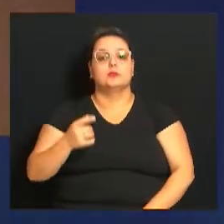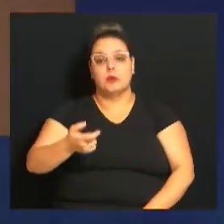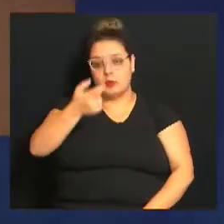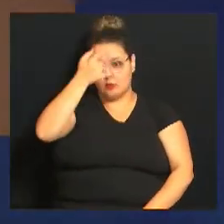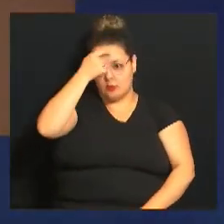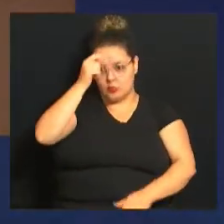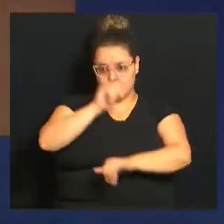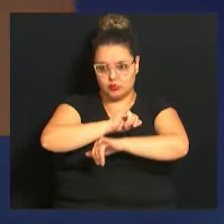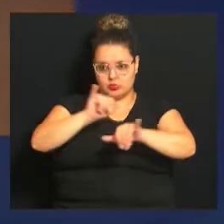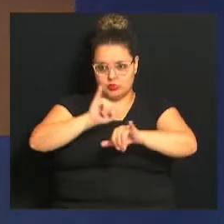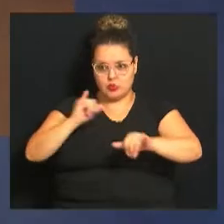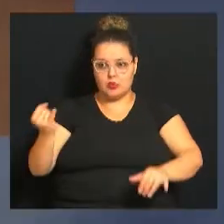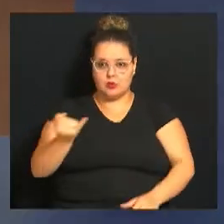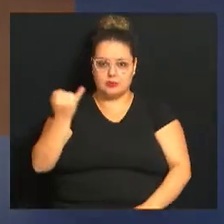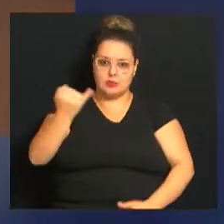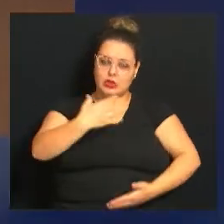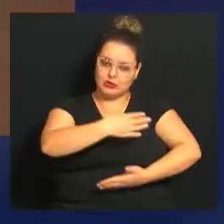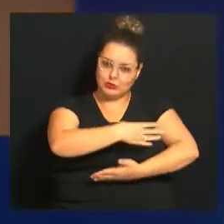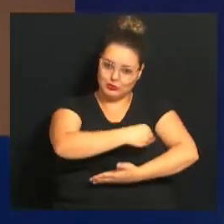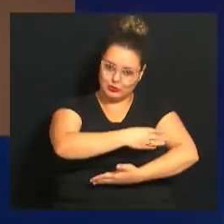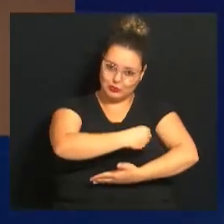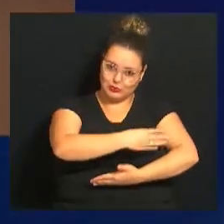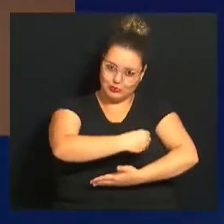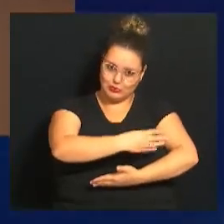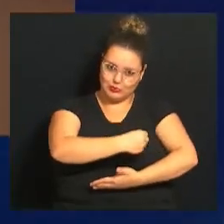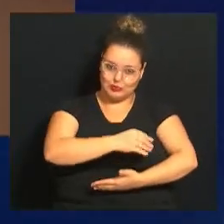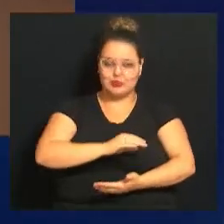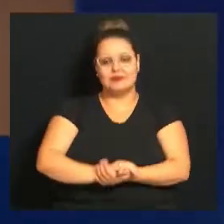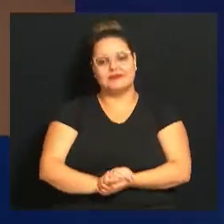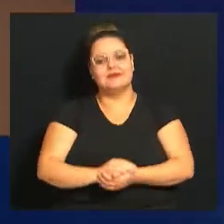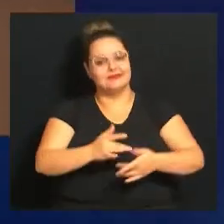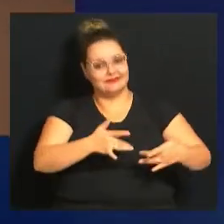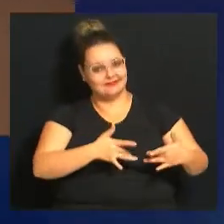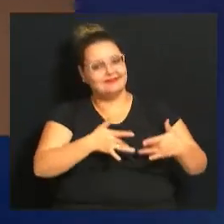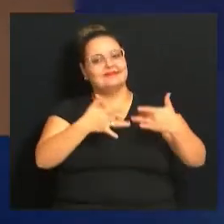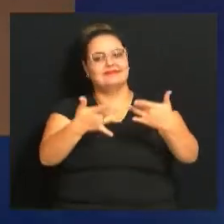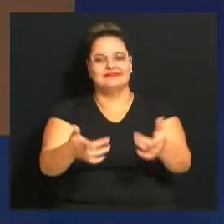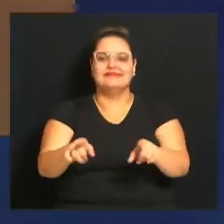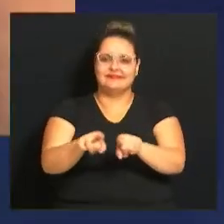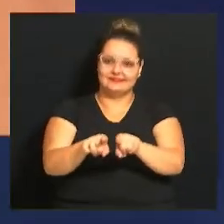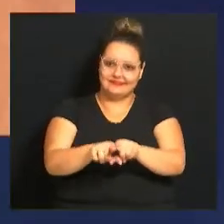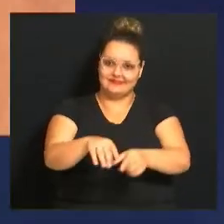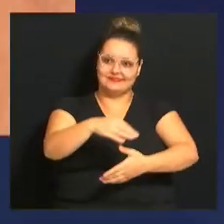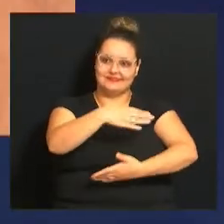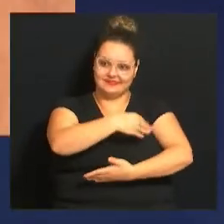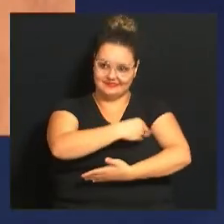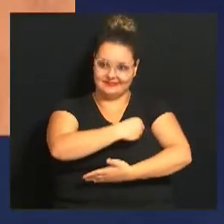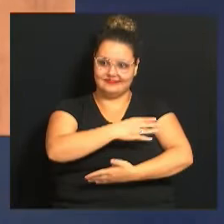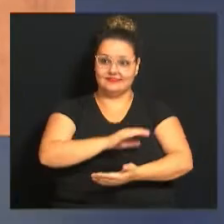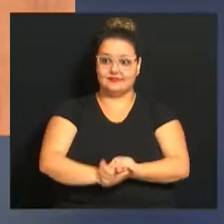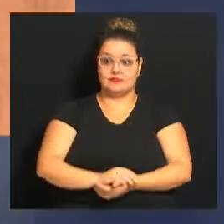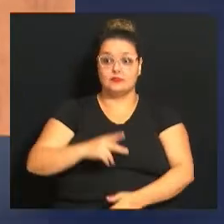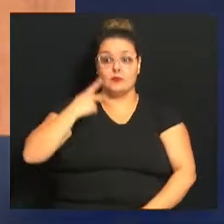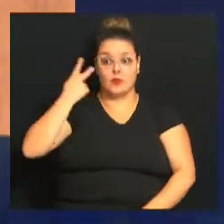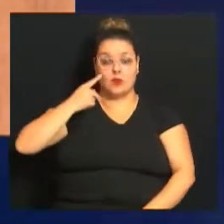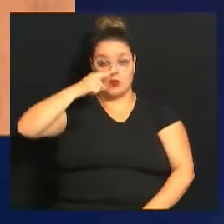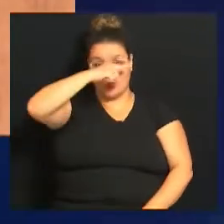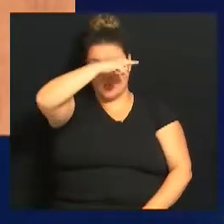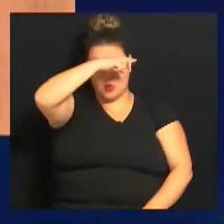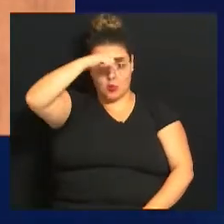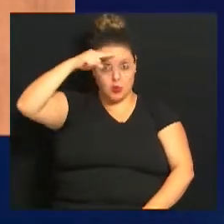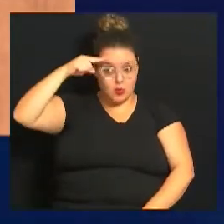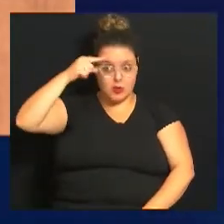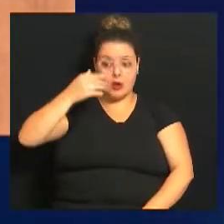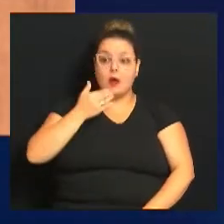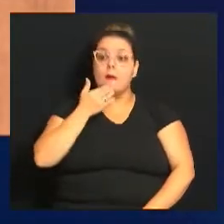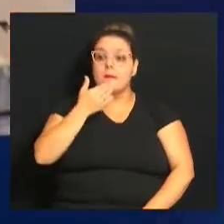sobre a importância do aleitamento materno e da doação de leite materno. O vereador Otto Alejandro solicita